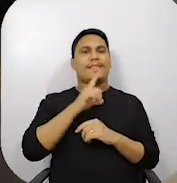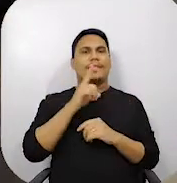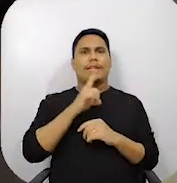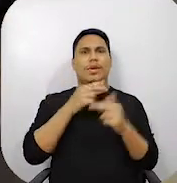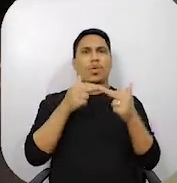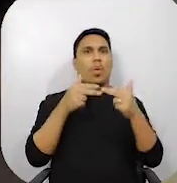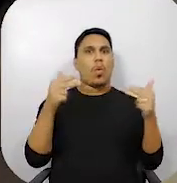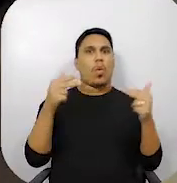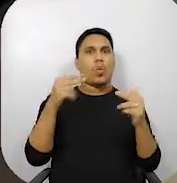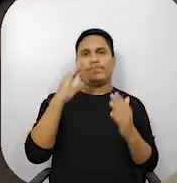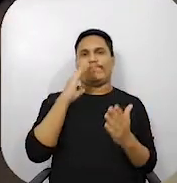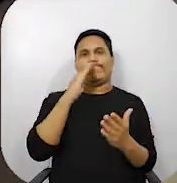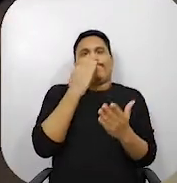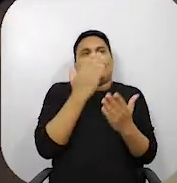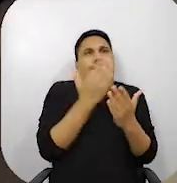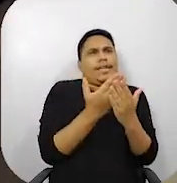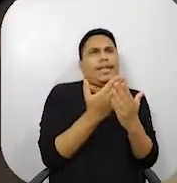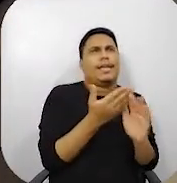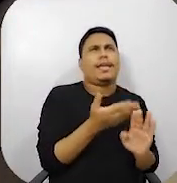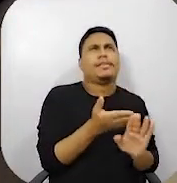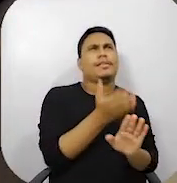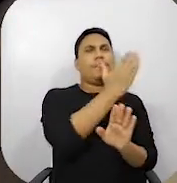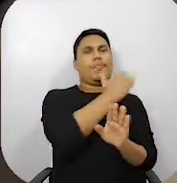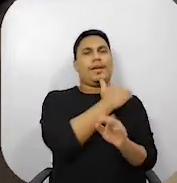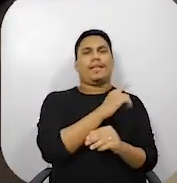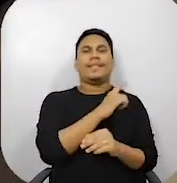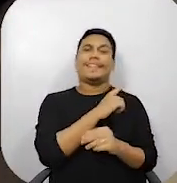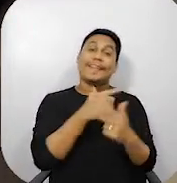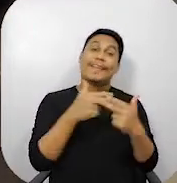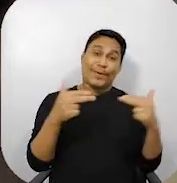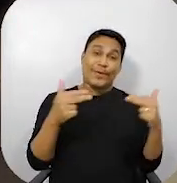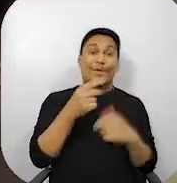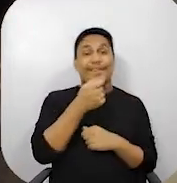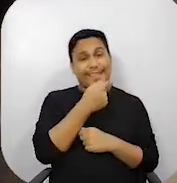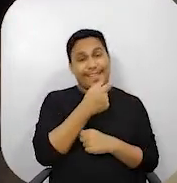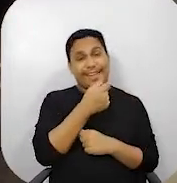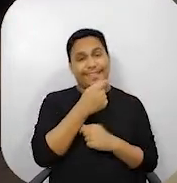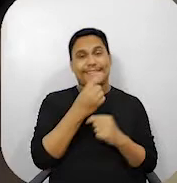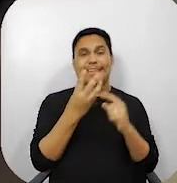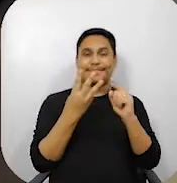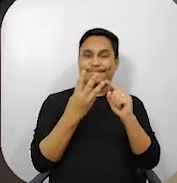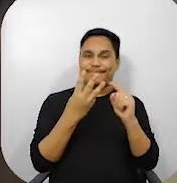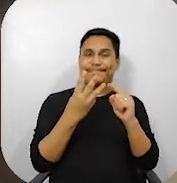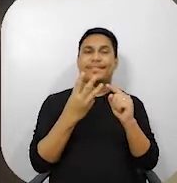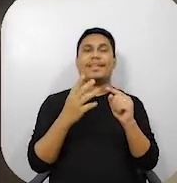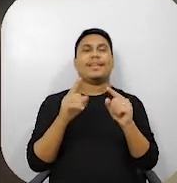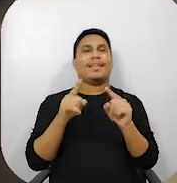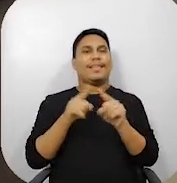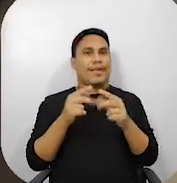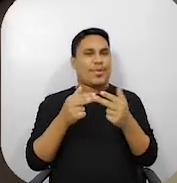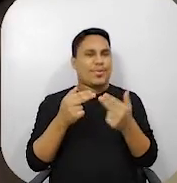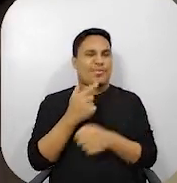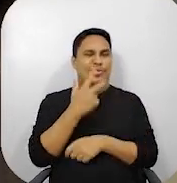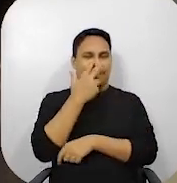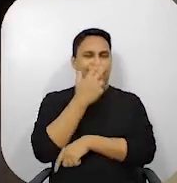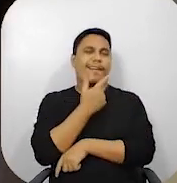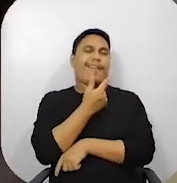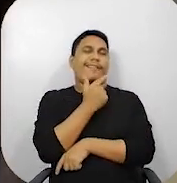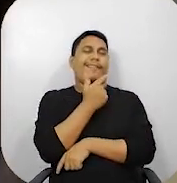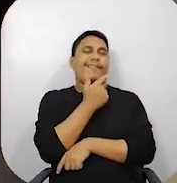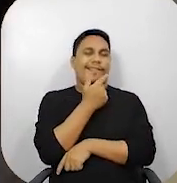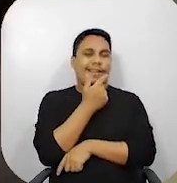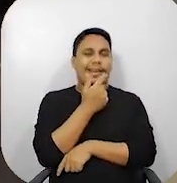crenças que você tem no passado tem fato sem graça encontros engraçados tem bem sarcástico está entendendo